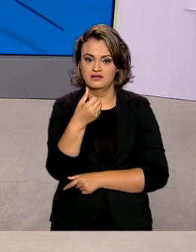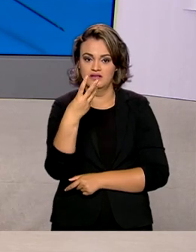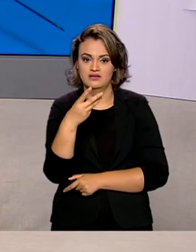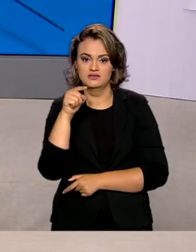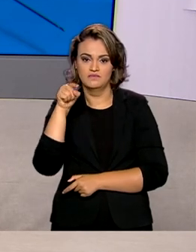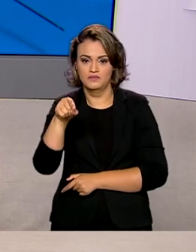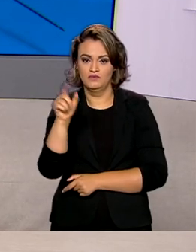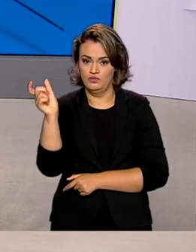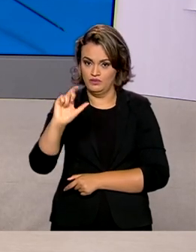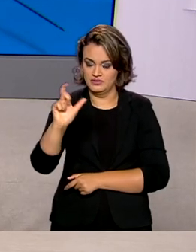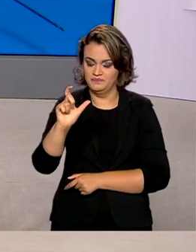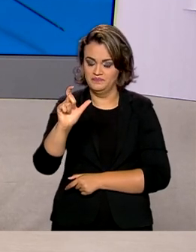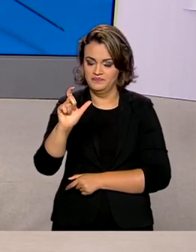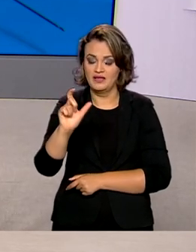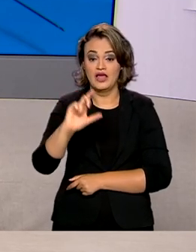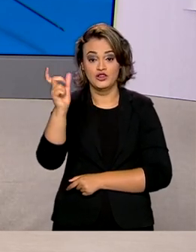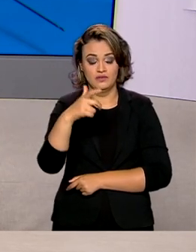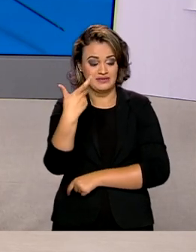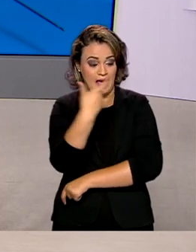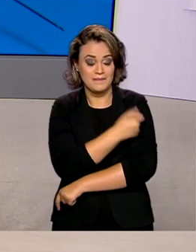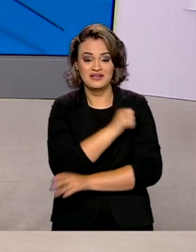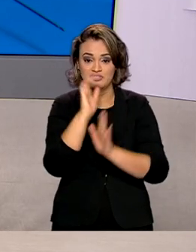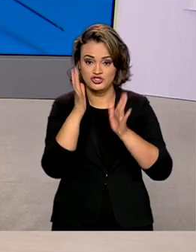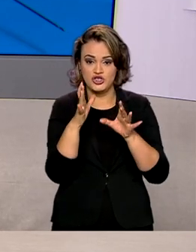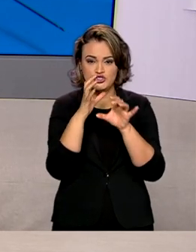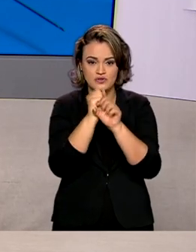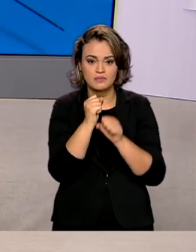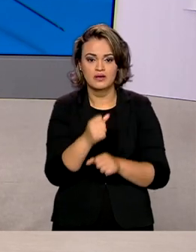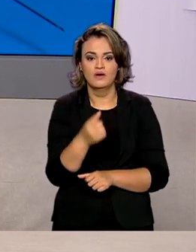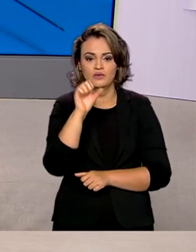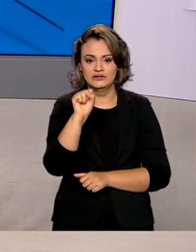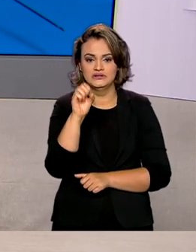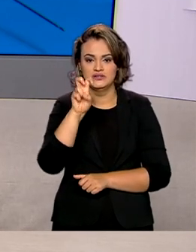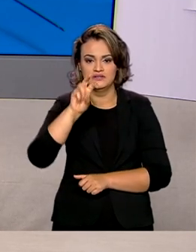115.135.000 doses. As doses aplicadas somam